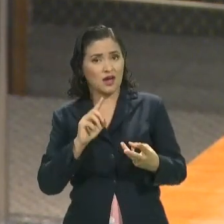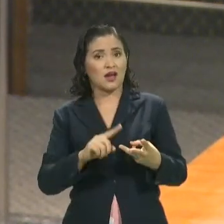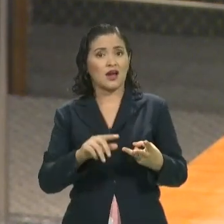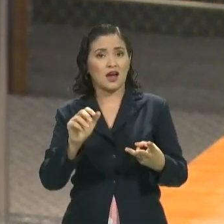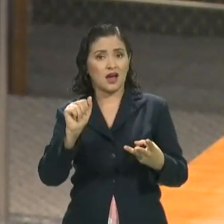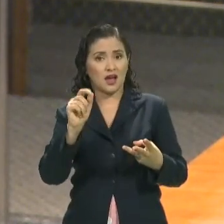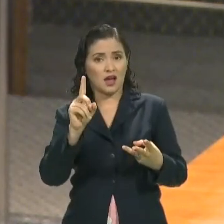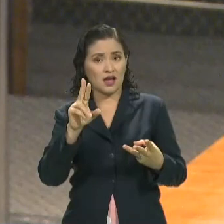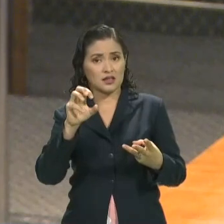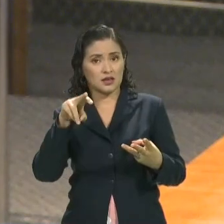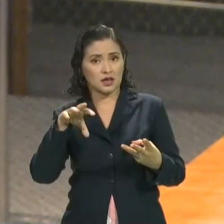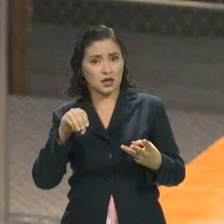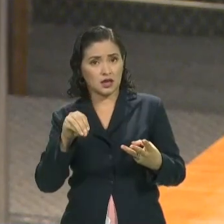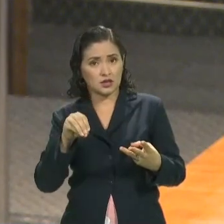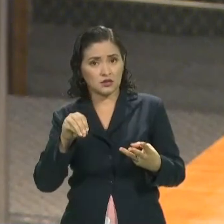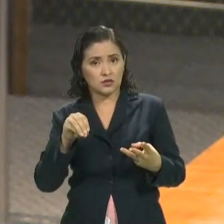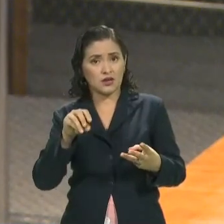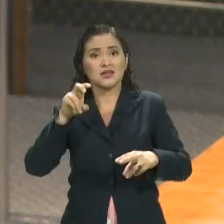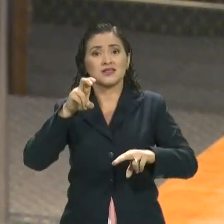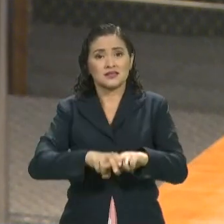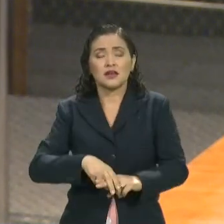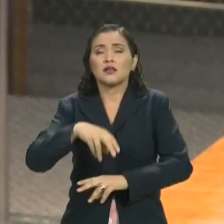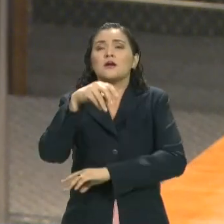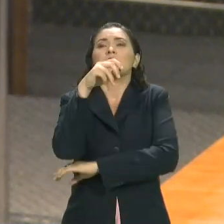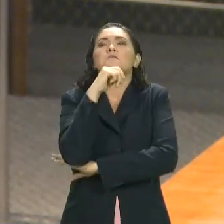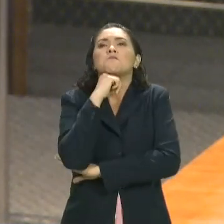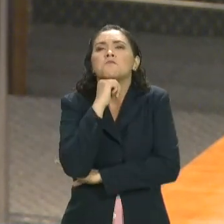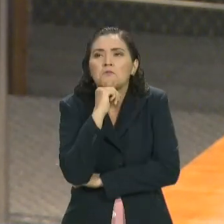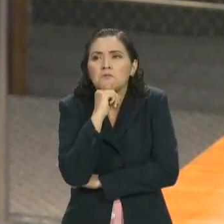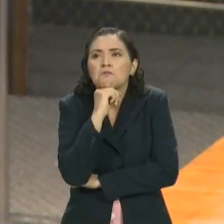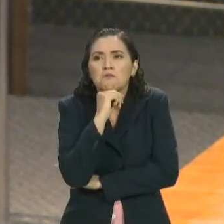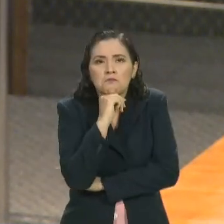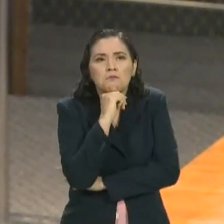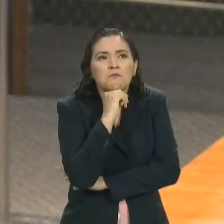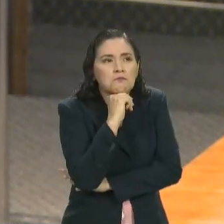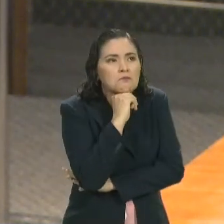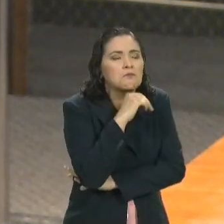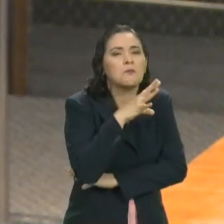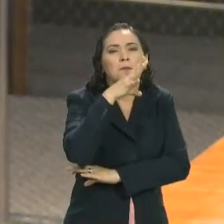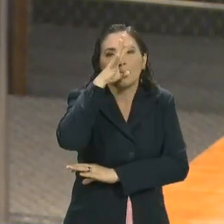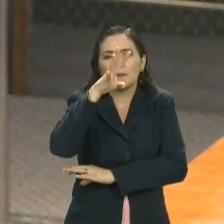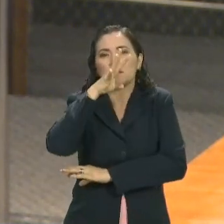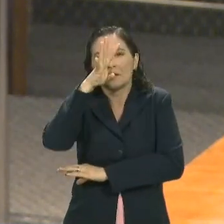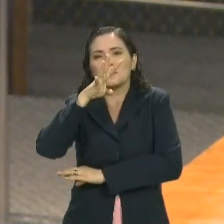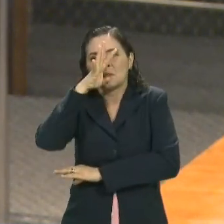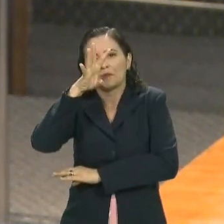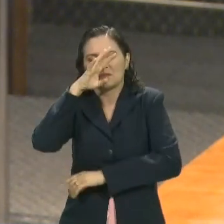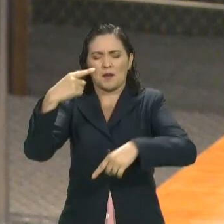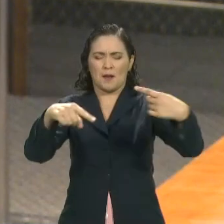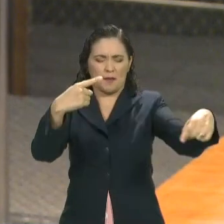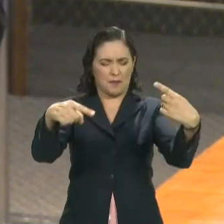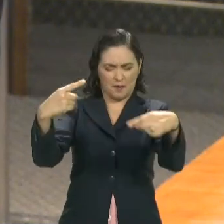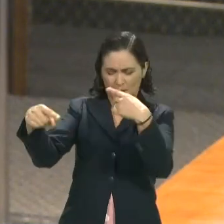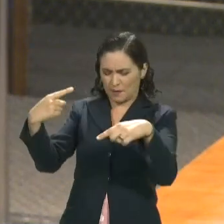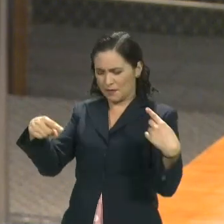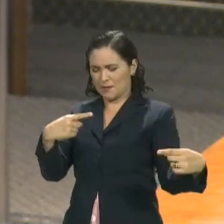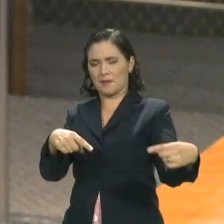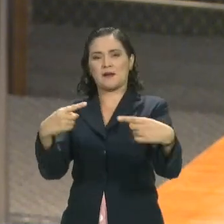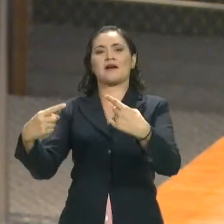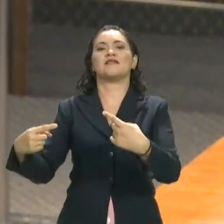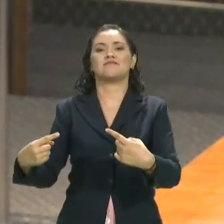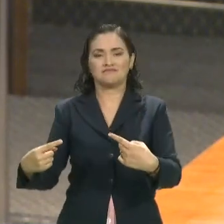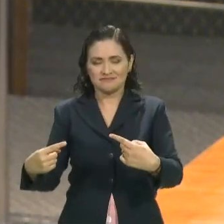camarote, assistindo os calorosos debates. E que venha a primeira mensagem do seu excelente, o senhor